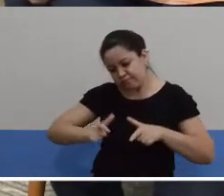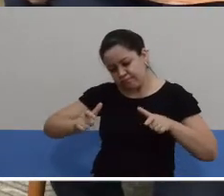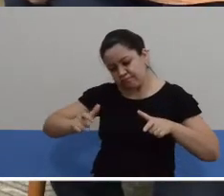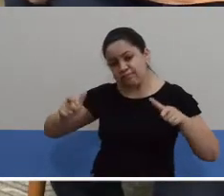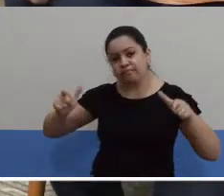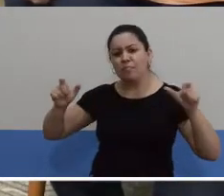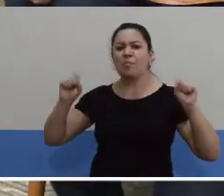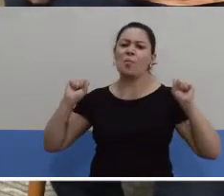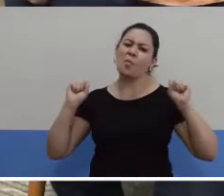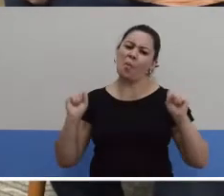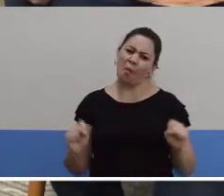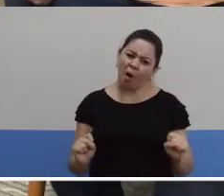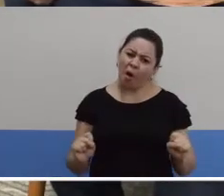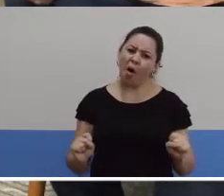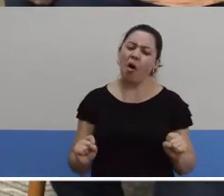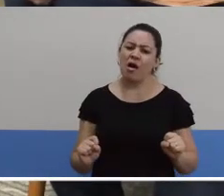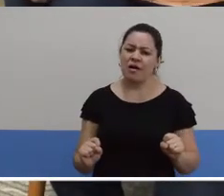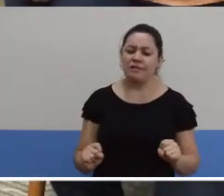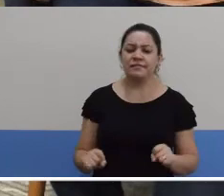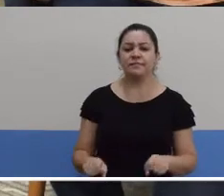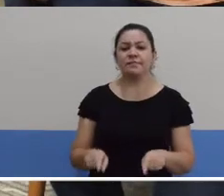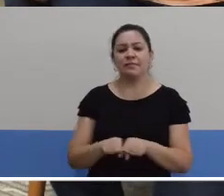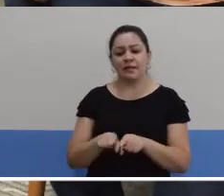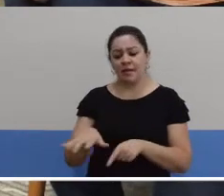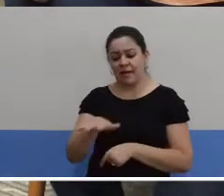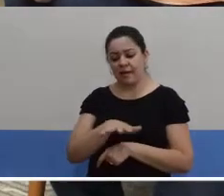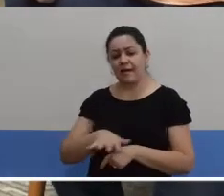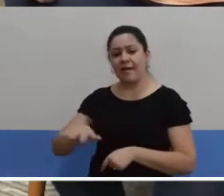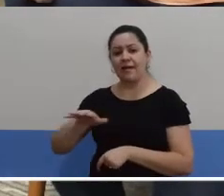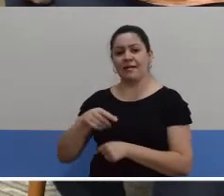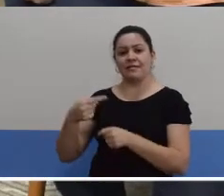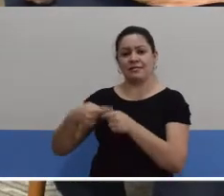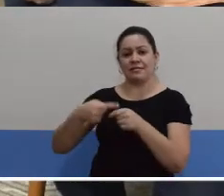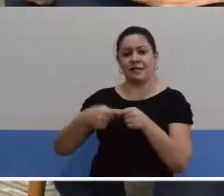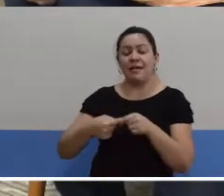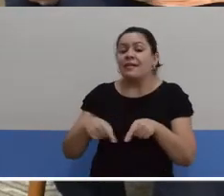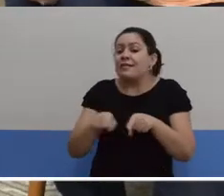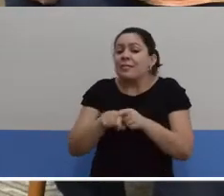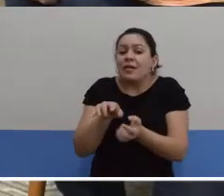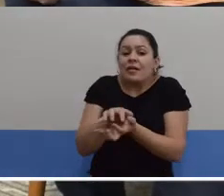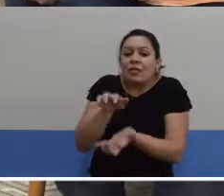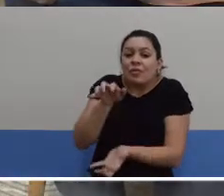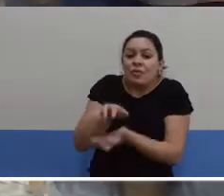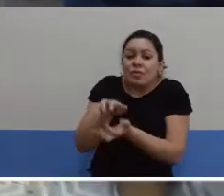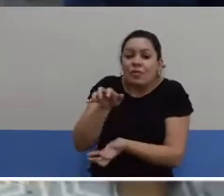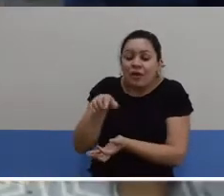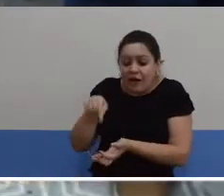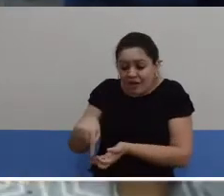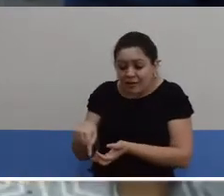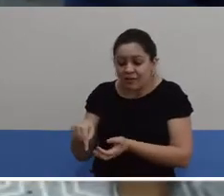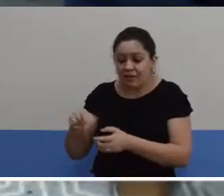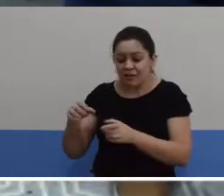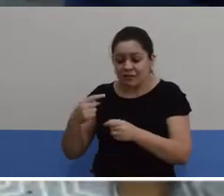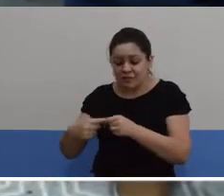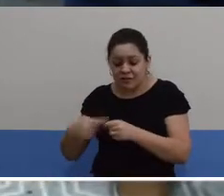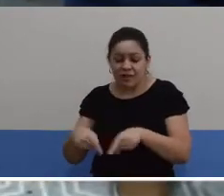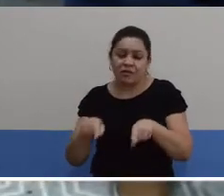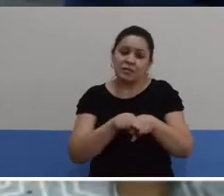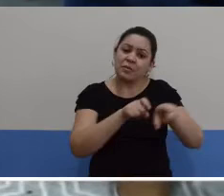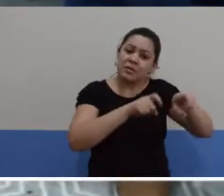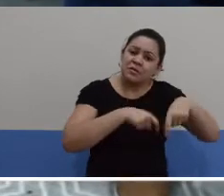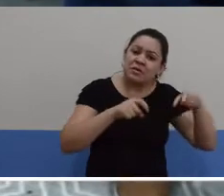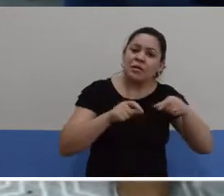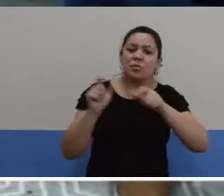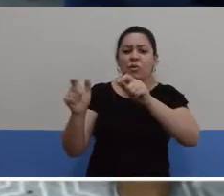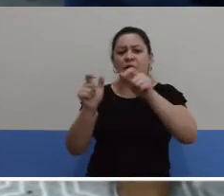também, quando eu falava, né, do urbano, ir atrás dos idosos, né? Os idosos não estão só no urbano, estão em todos os lugares. Mas muitas vezes nem